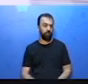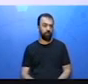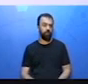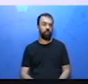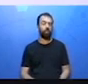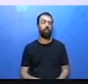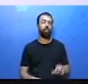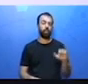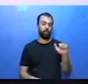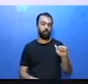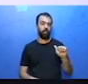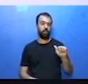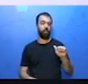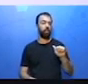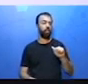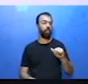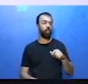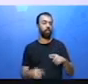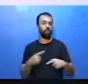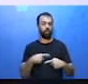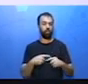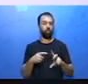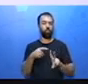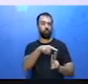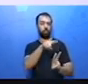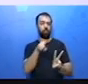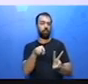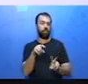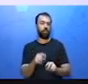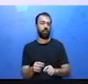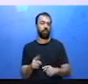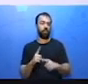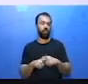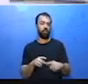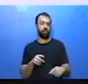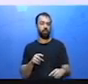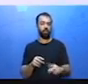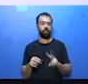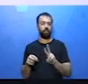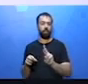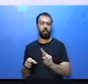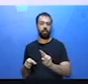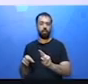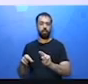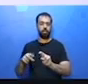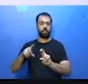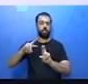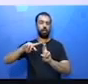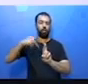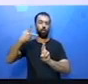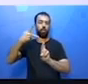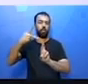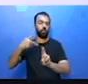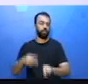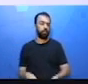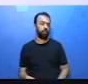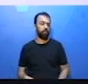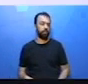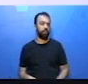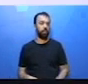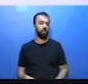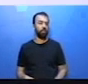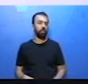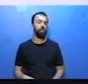Então, a fórmula da área é essa. π vezes r elevado a 2. O π, dá bem que o exercício